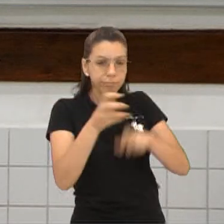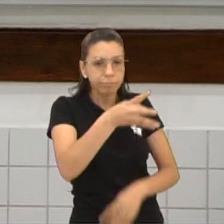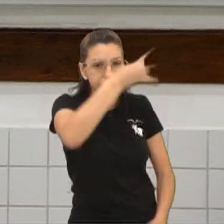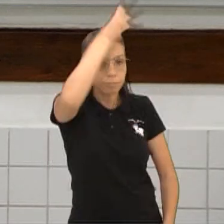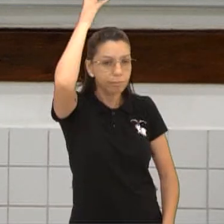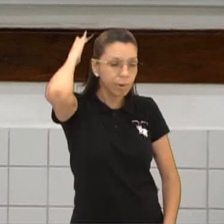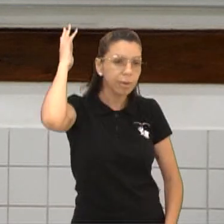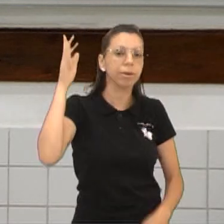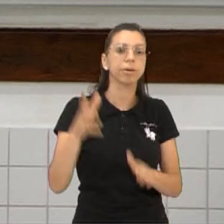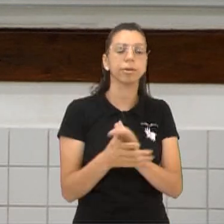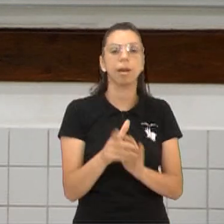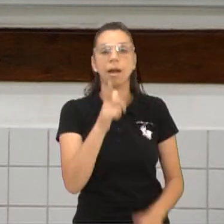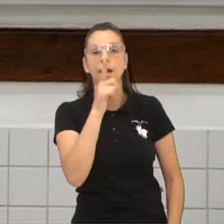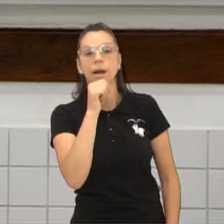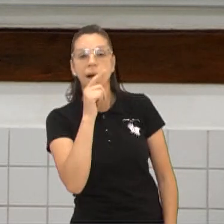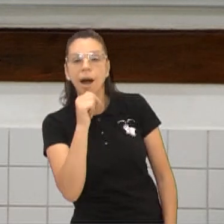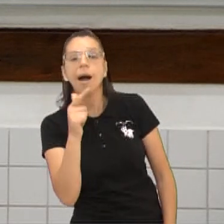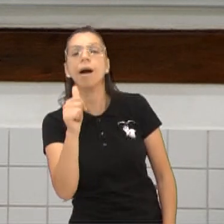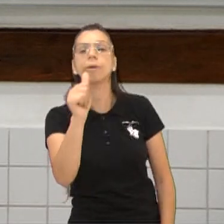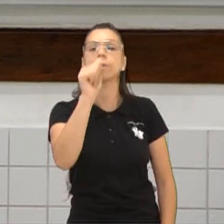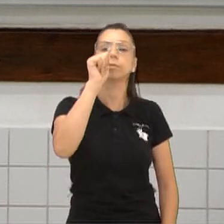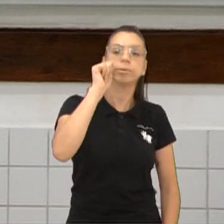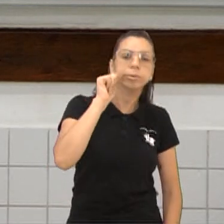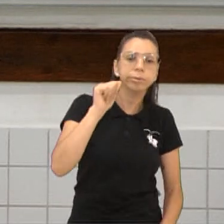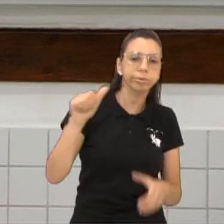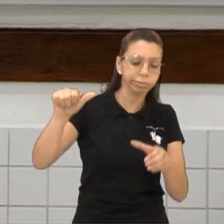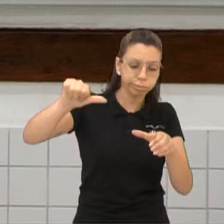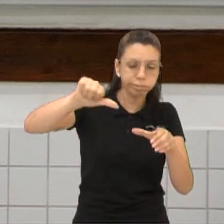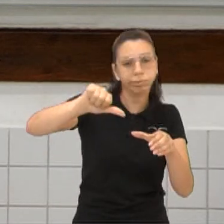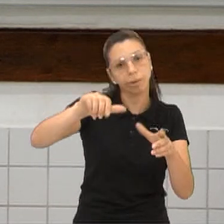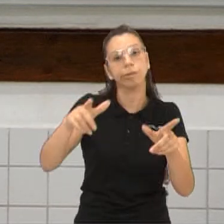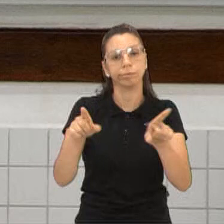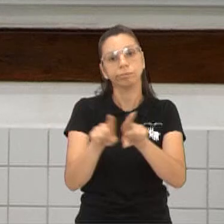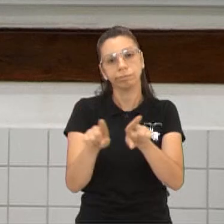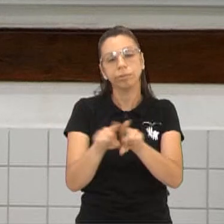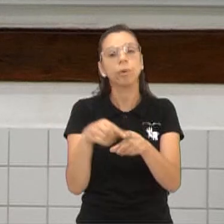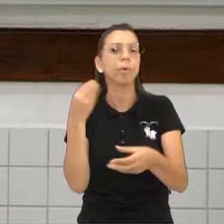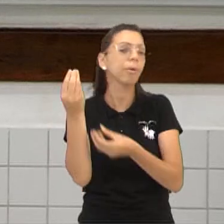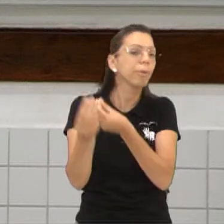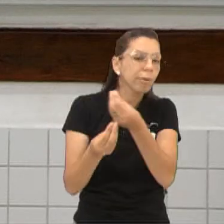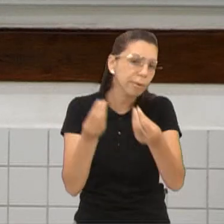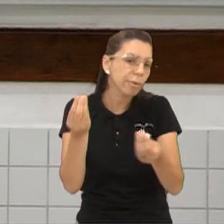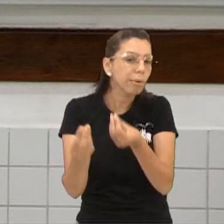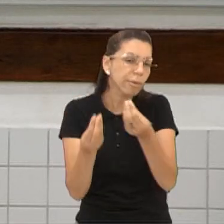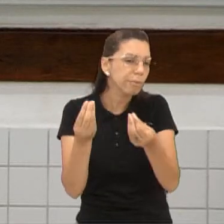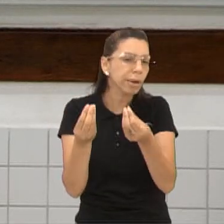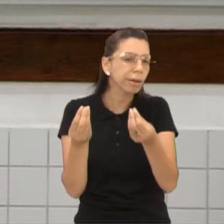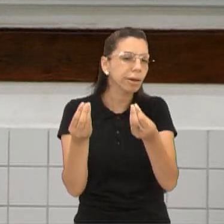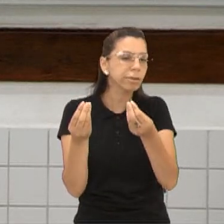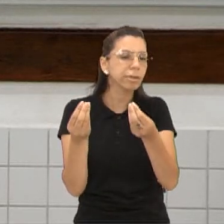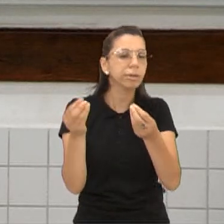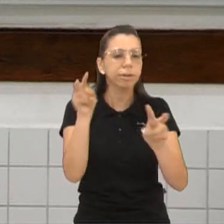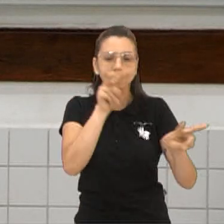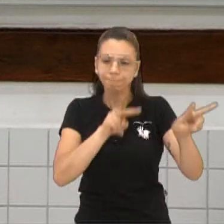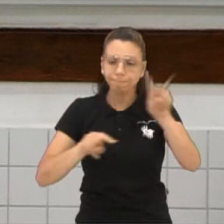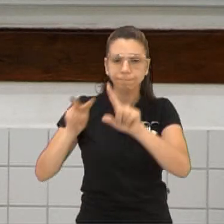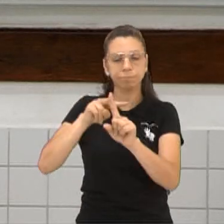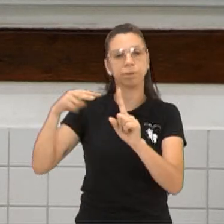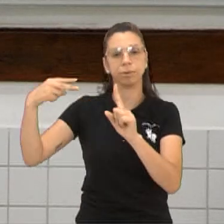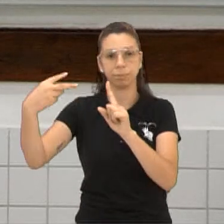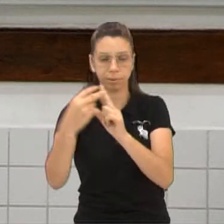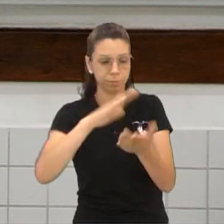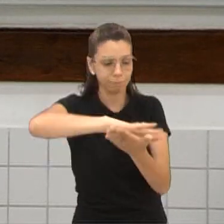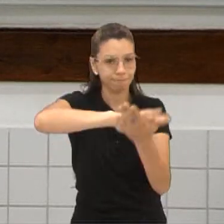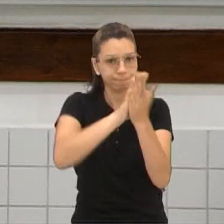bombeiros, recebendo água, sendo hidratados. Então, como que toda essa visão da destruição